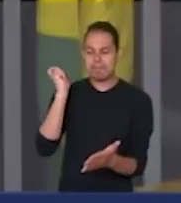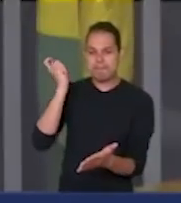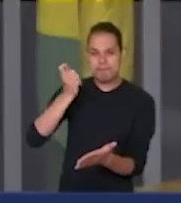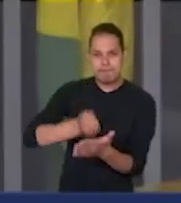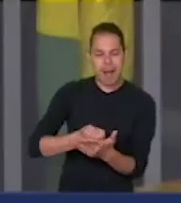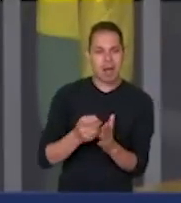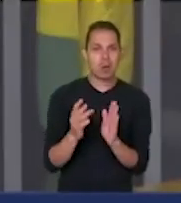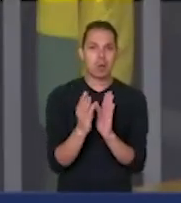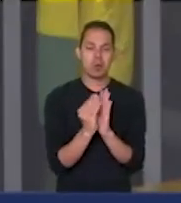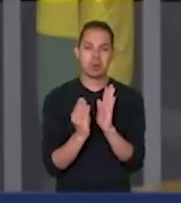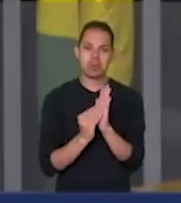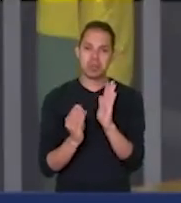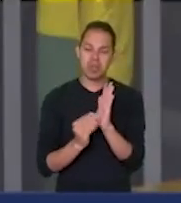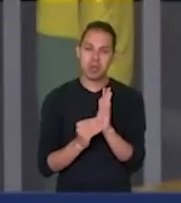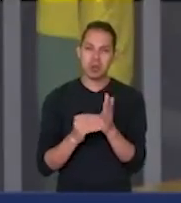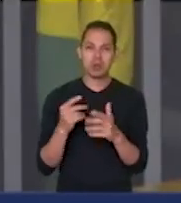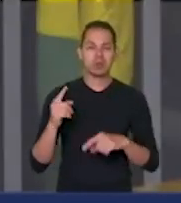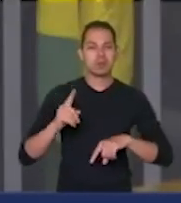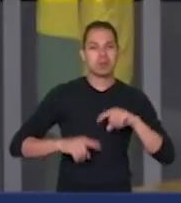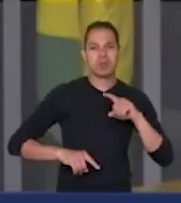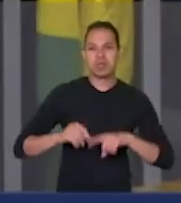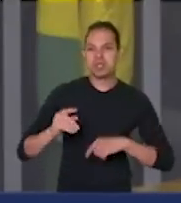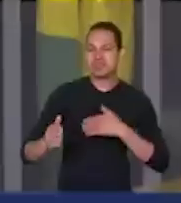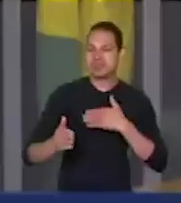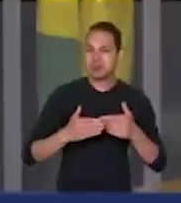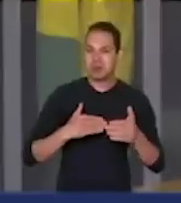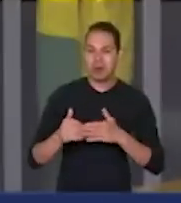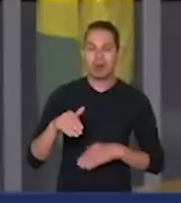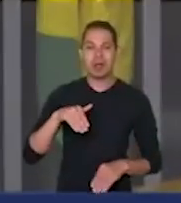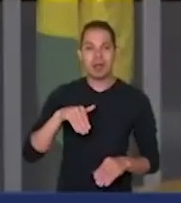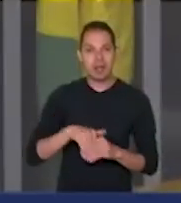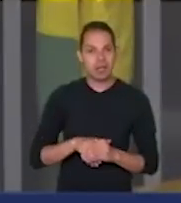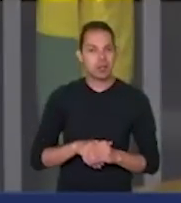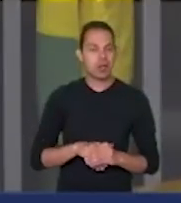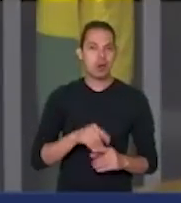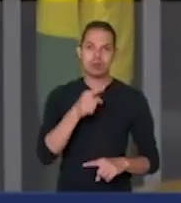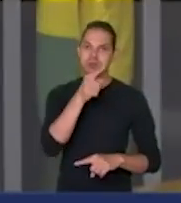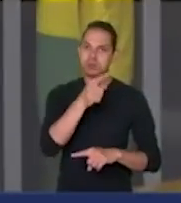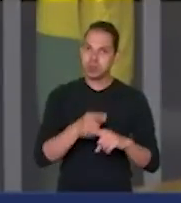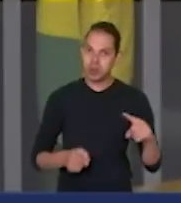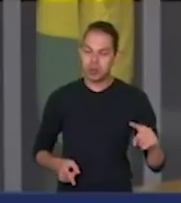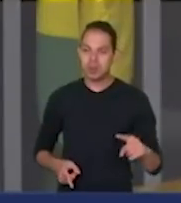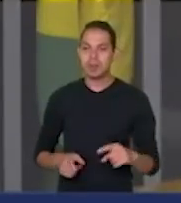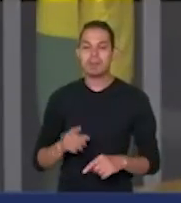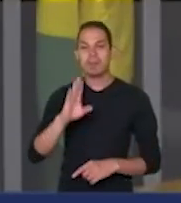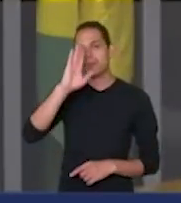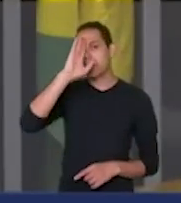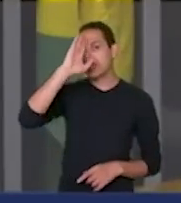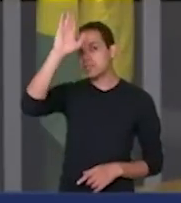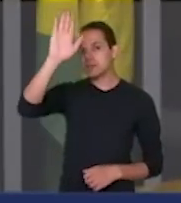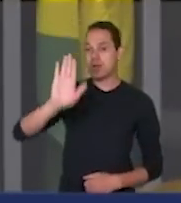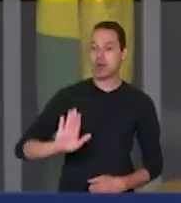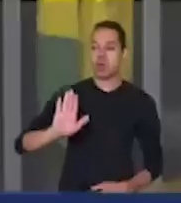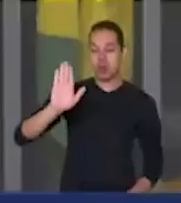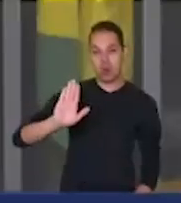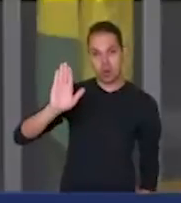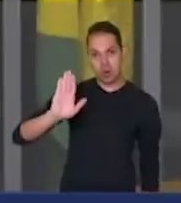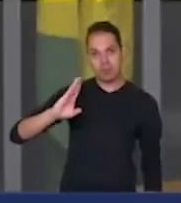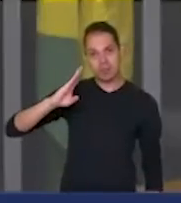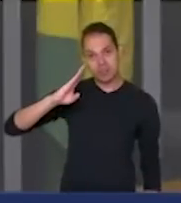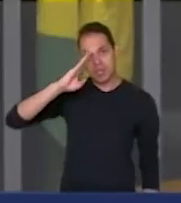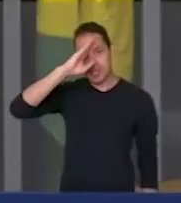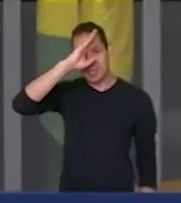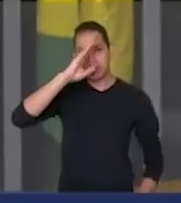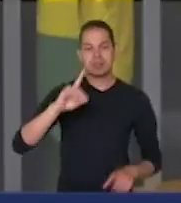conteúdos considerados político-eleitorais, especialmente envolvendo os candidatos Jair Messias Bolsonaro